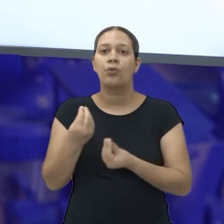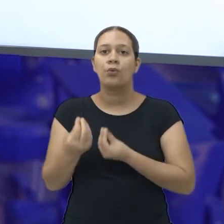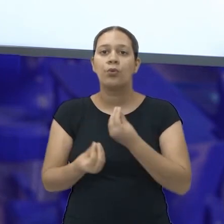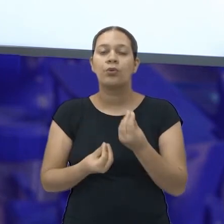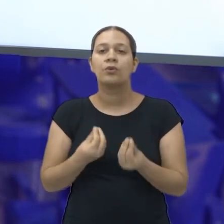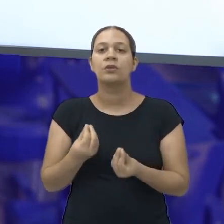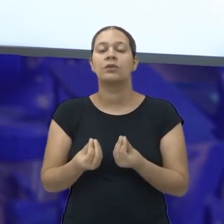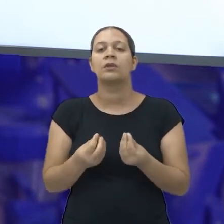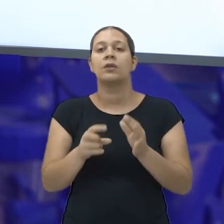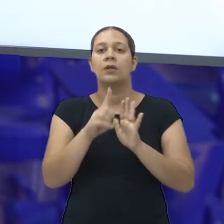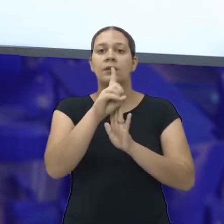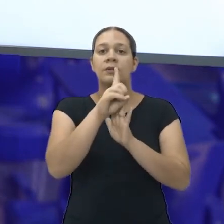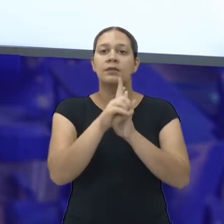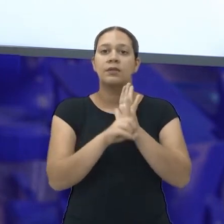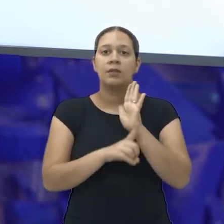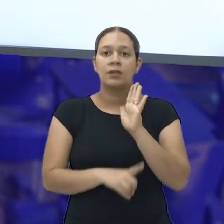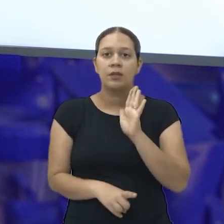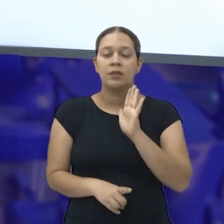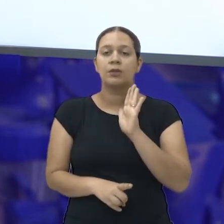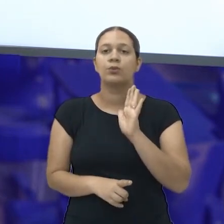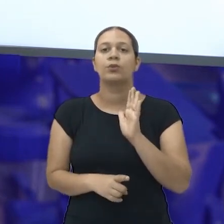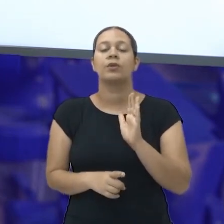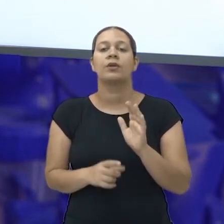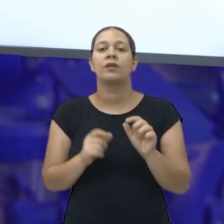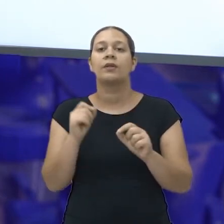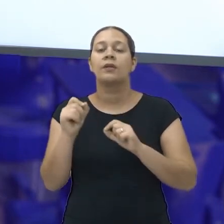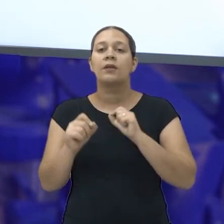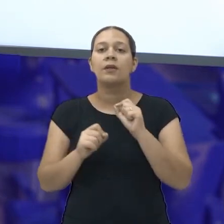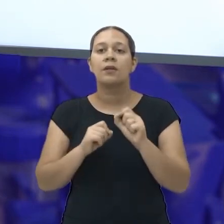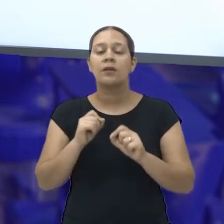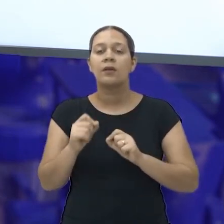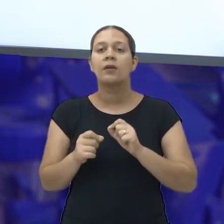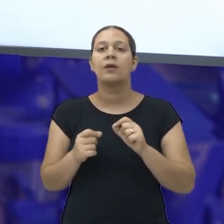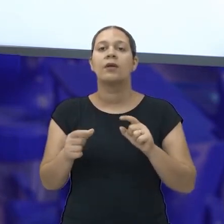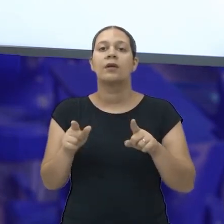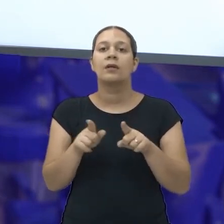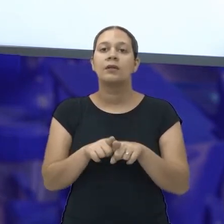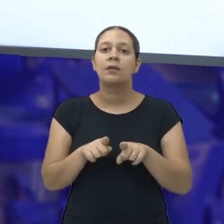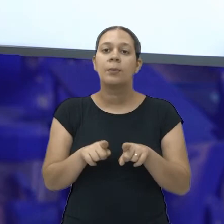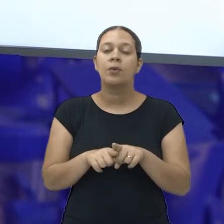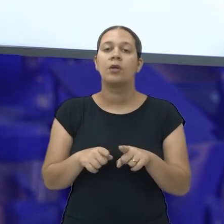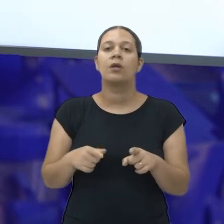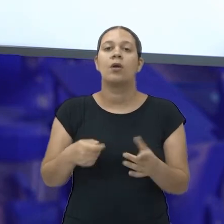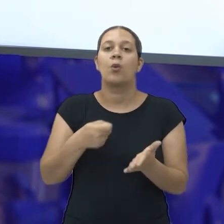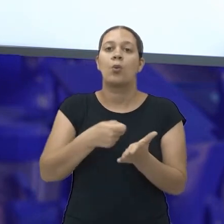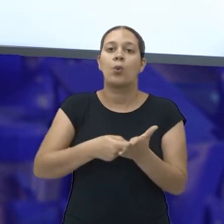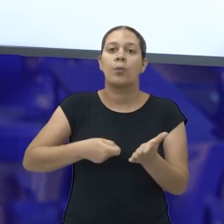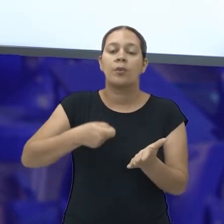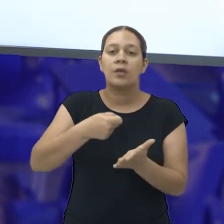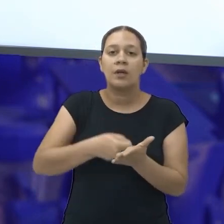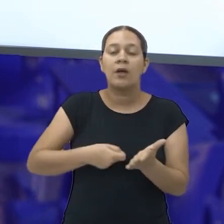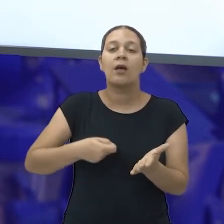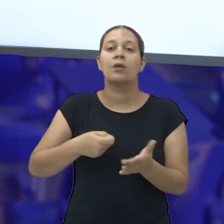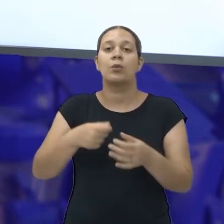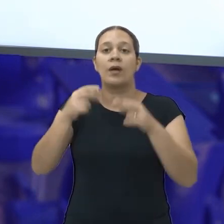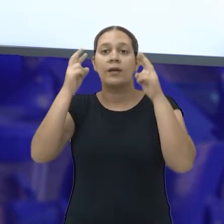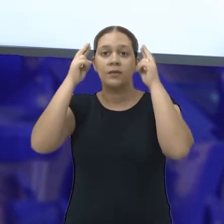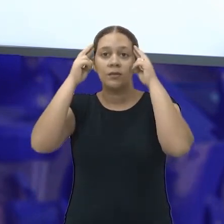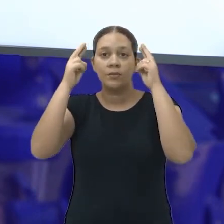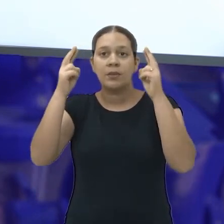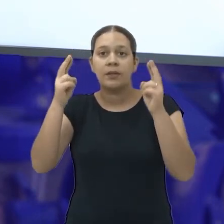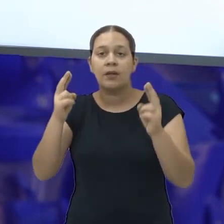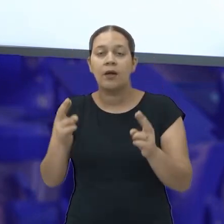que é portador de direitos, como alguém que é também obrigado a respeitar o direito dos